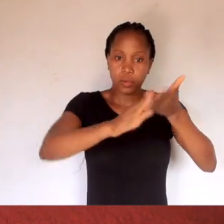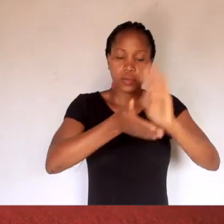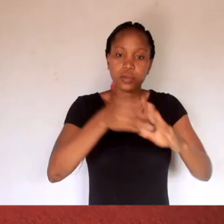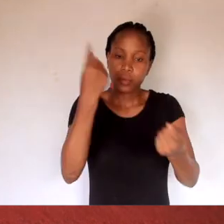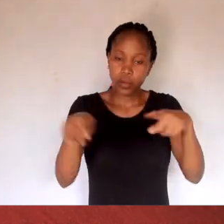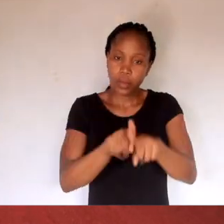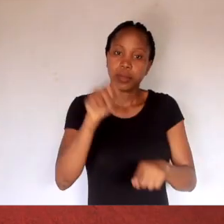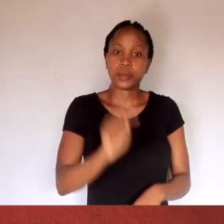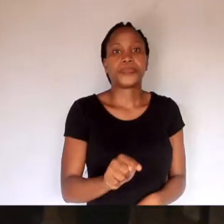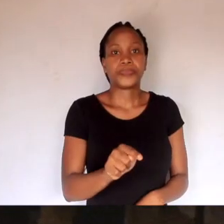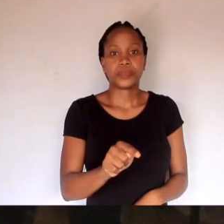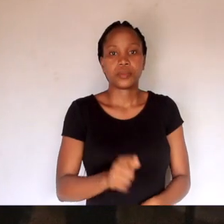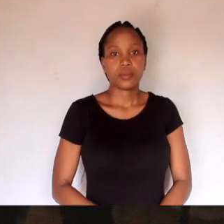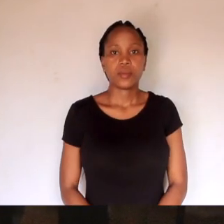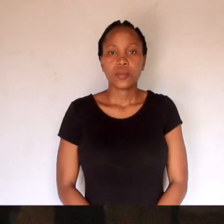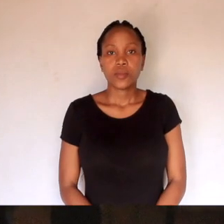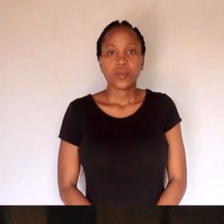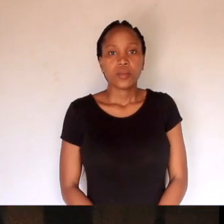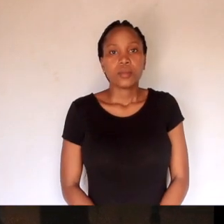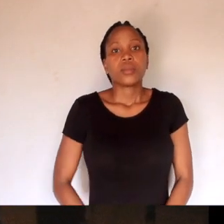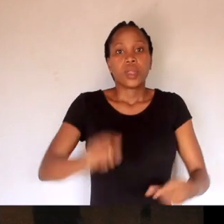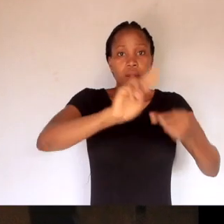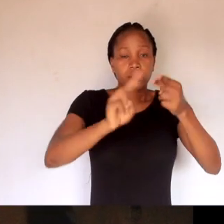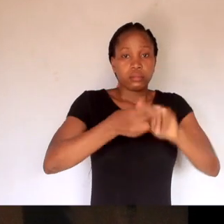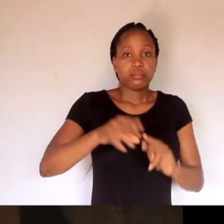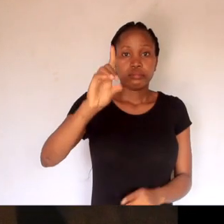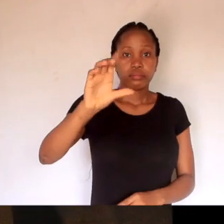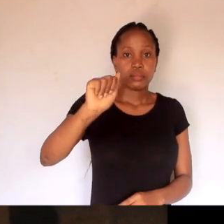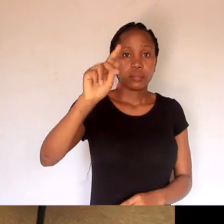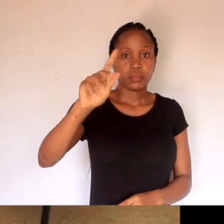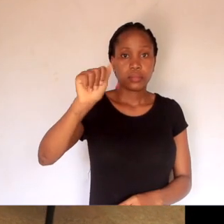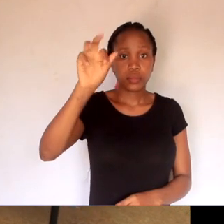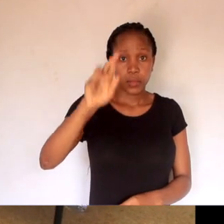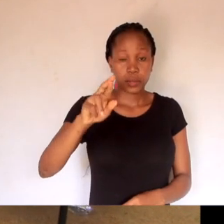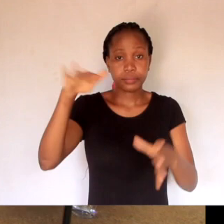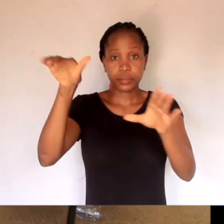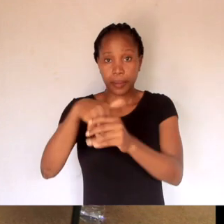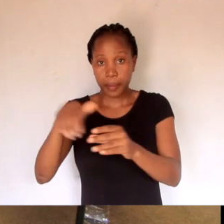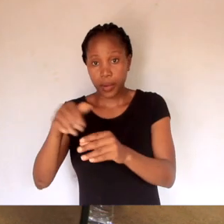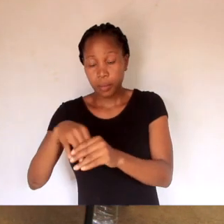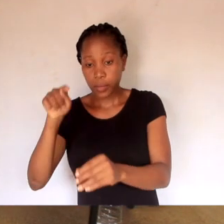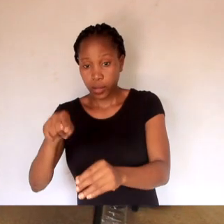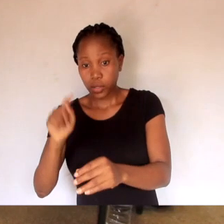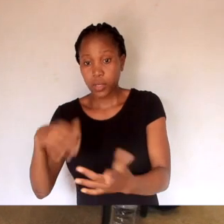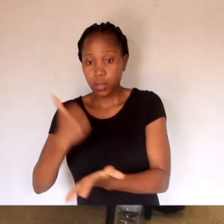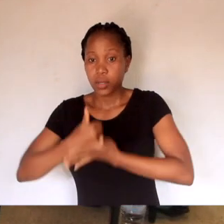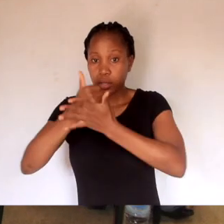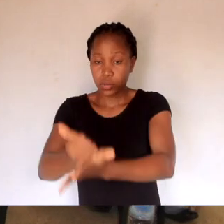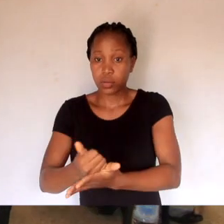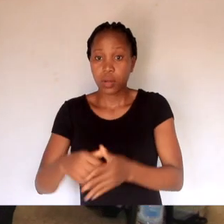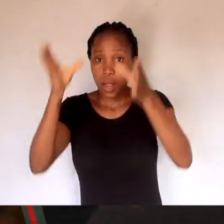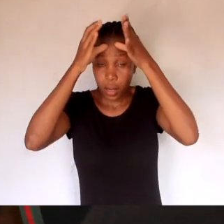de Educação para Todos, inspirada na reunião de Dakar, deu aos membros a capacidade para a advocacia